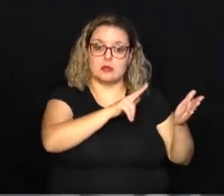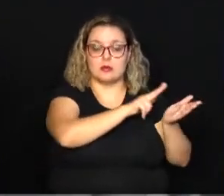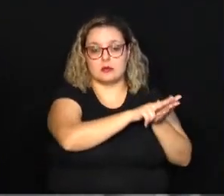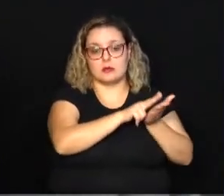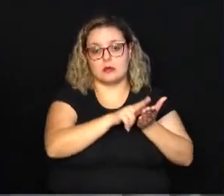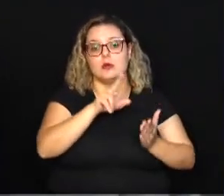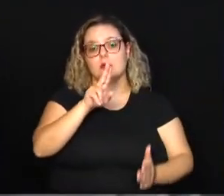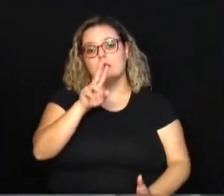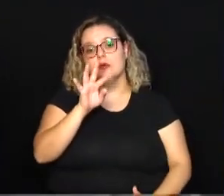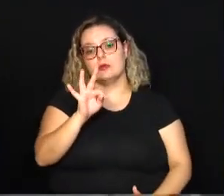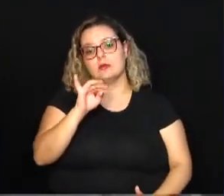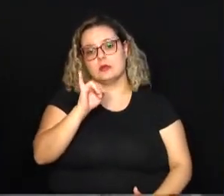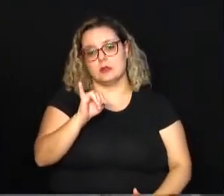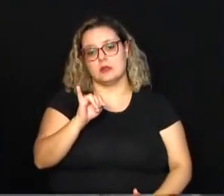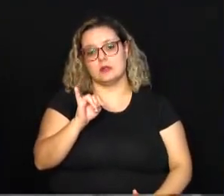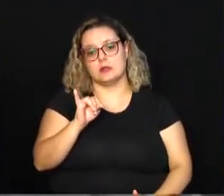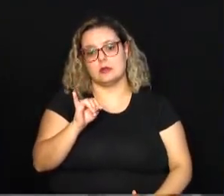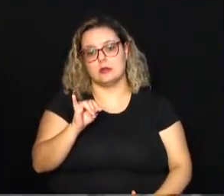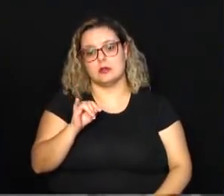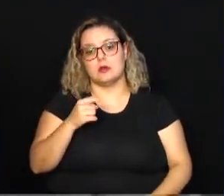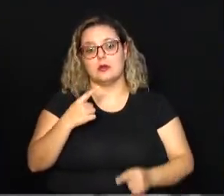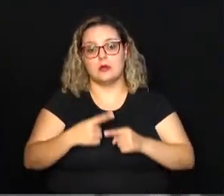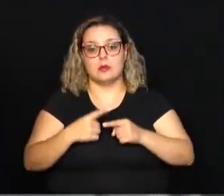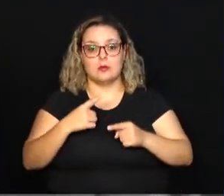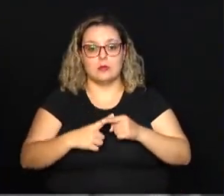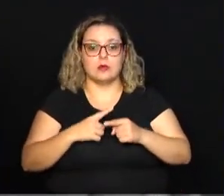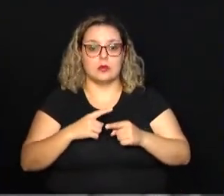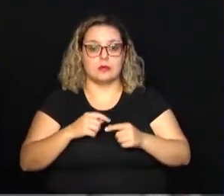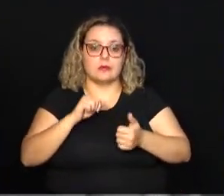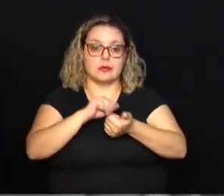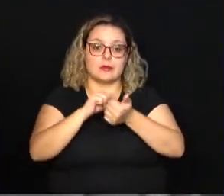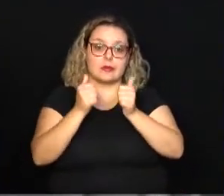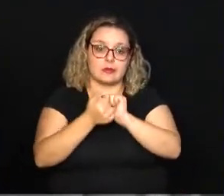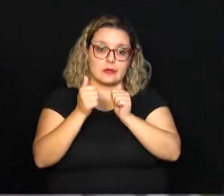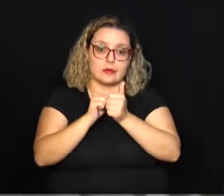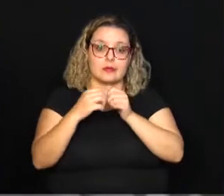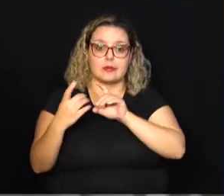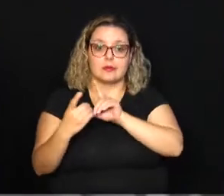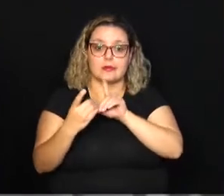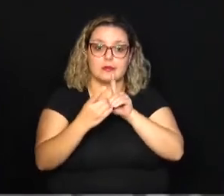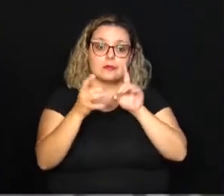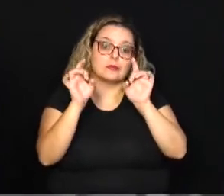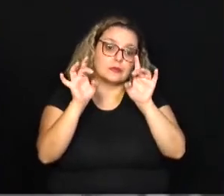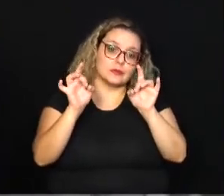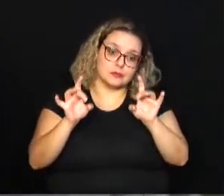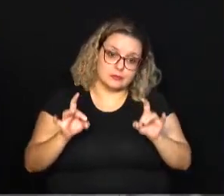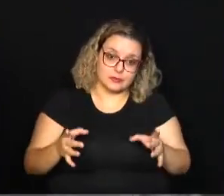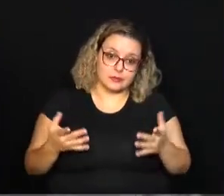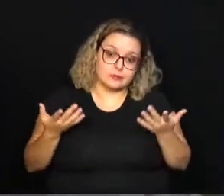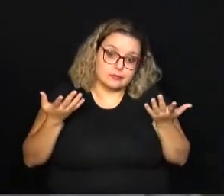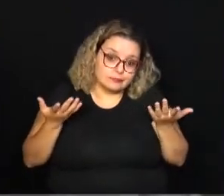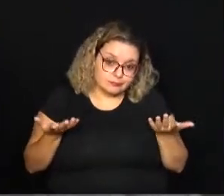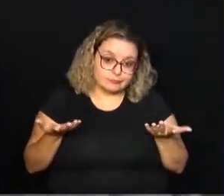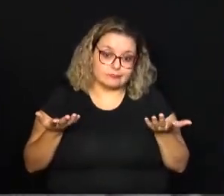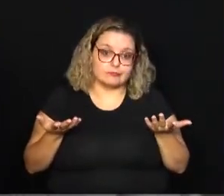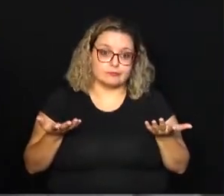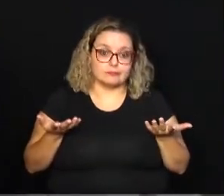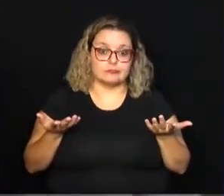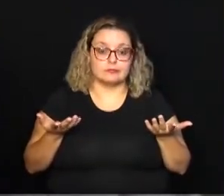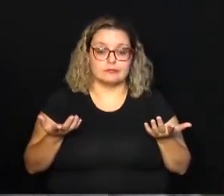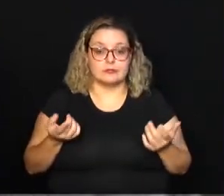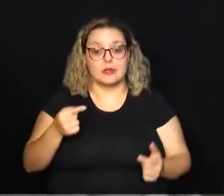conta disso, porque ela vai desmobilizar provavelmente um pouco do atendimento de especialidade. Se correr o bicho